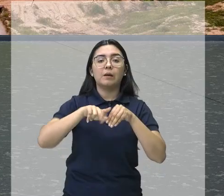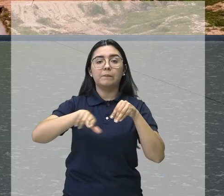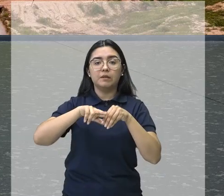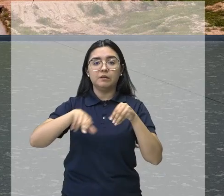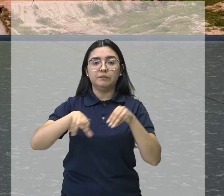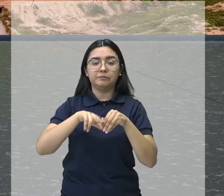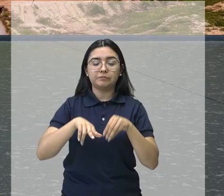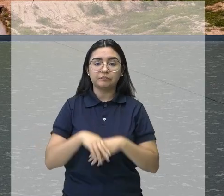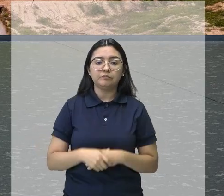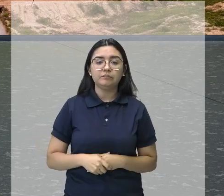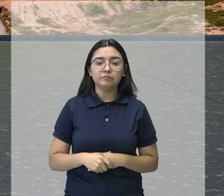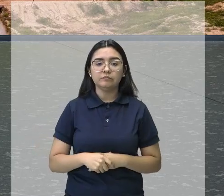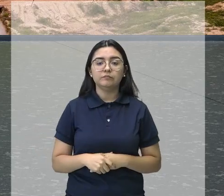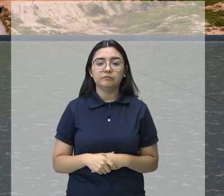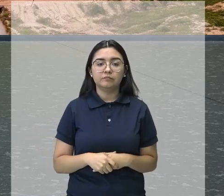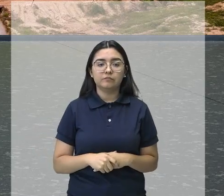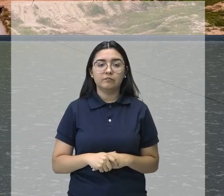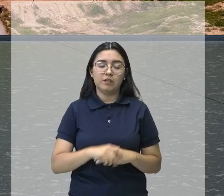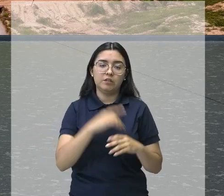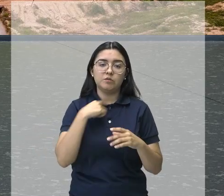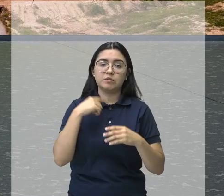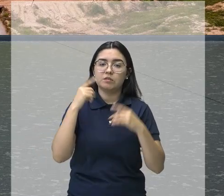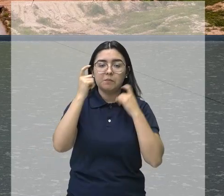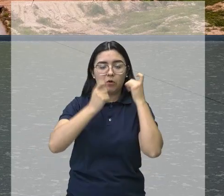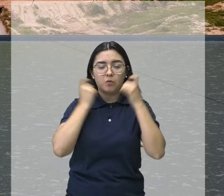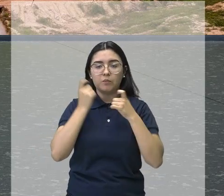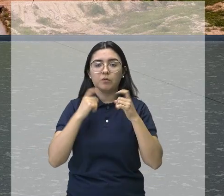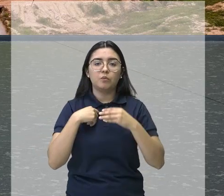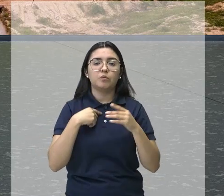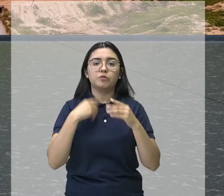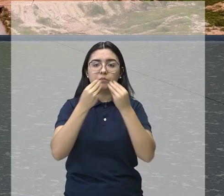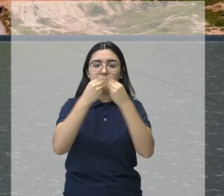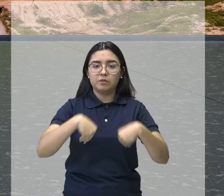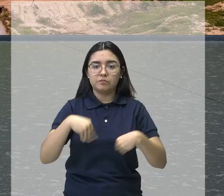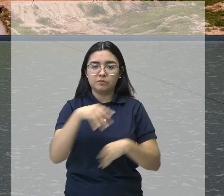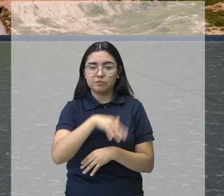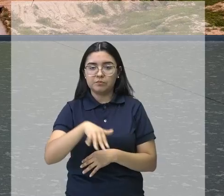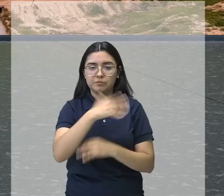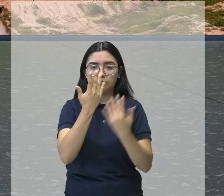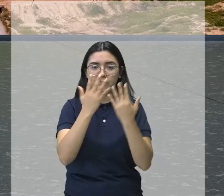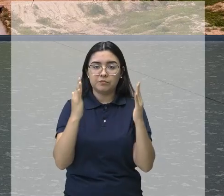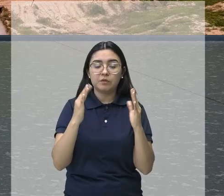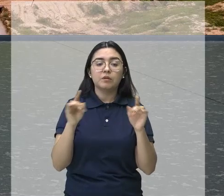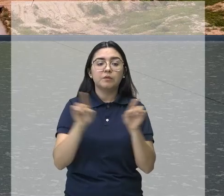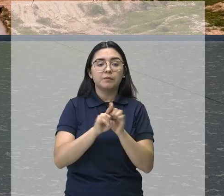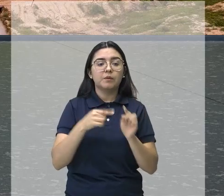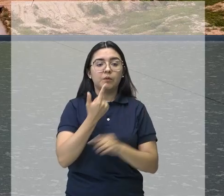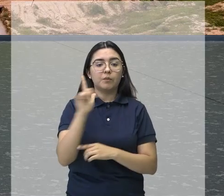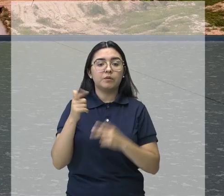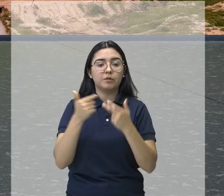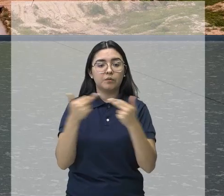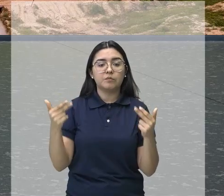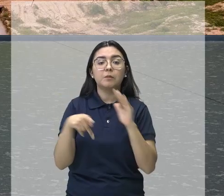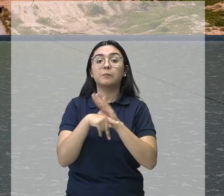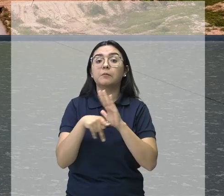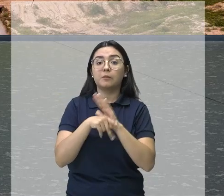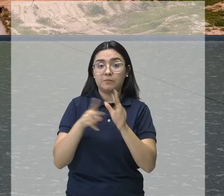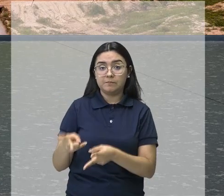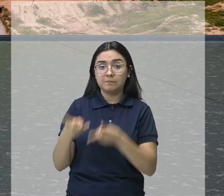mineração, sem considerar os impactos ambientais. Outro ponto também do